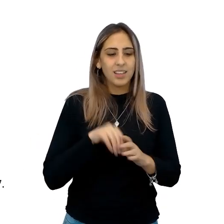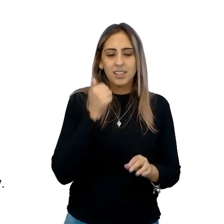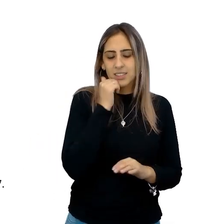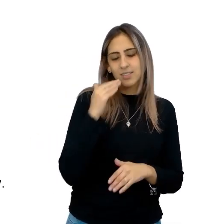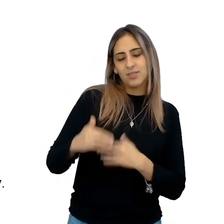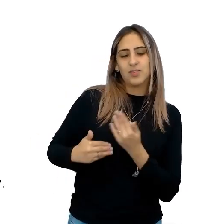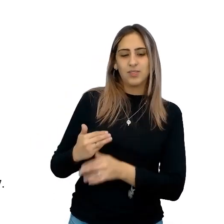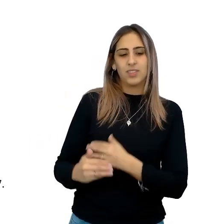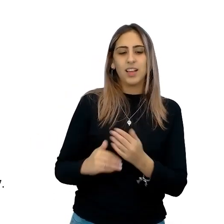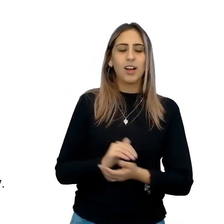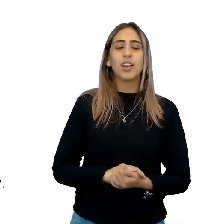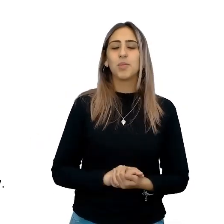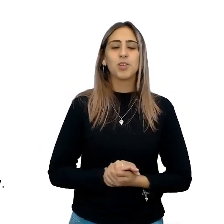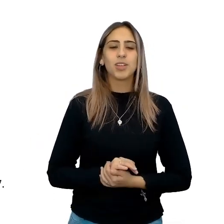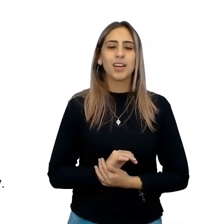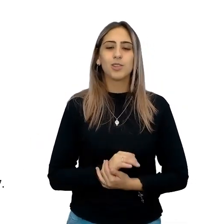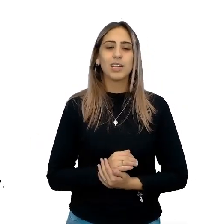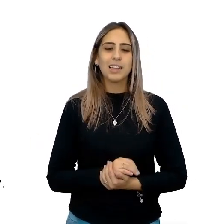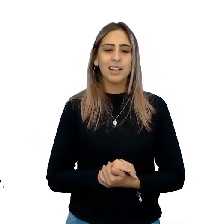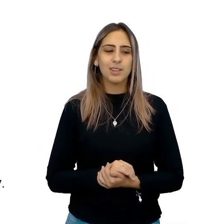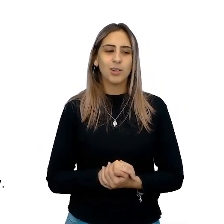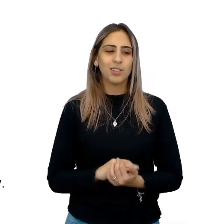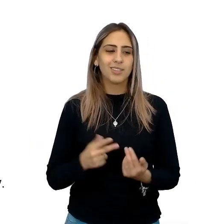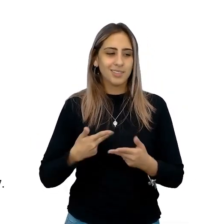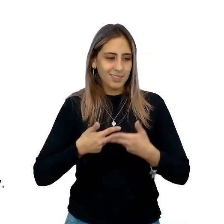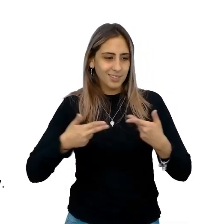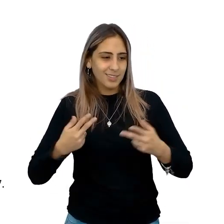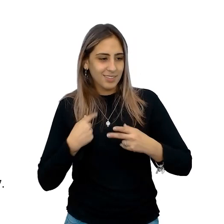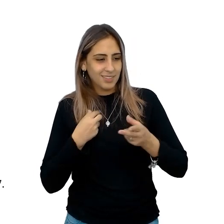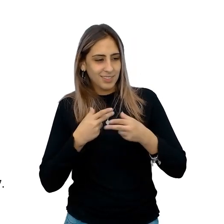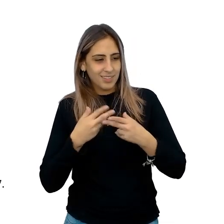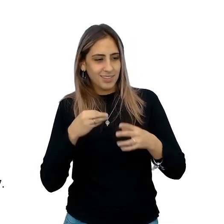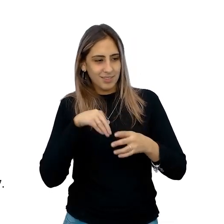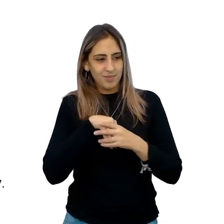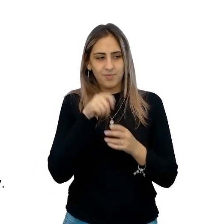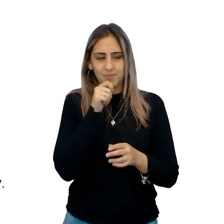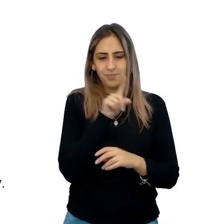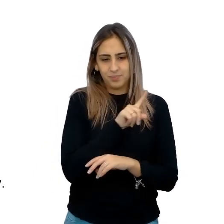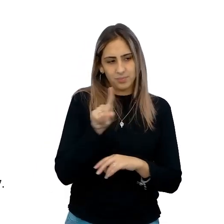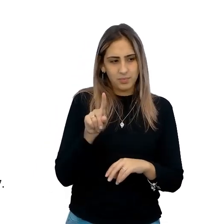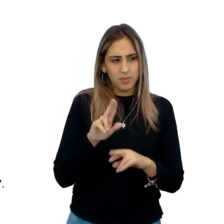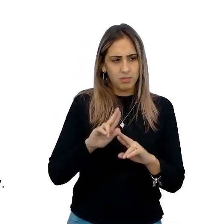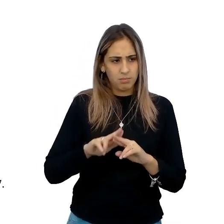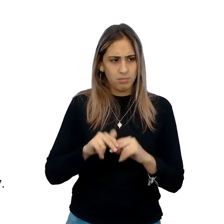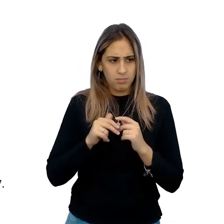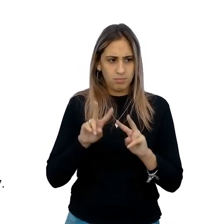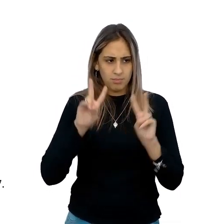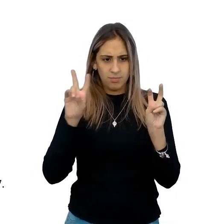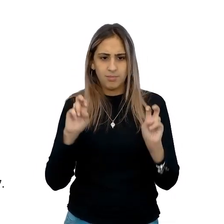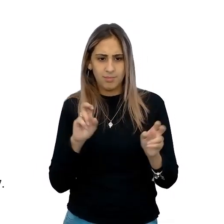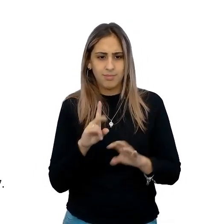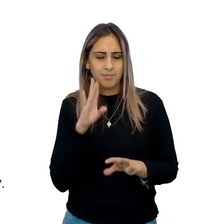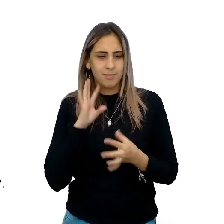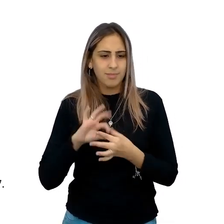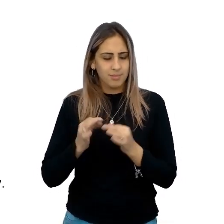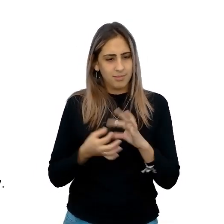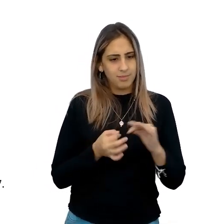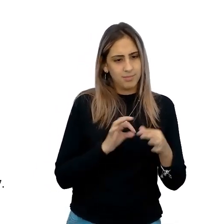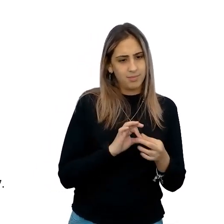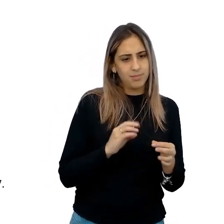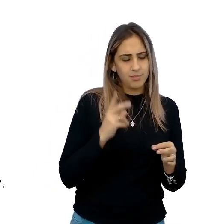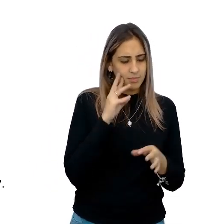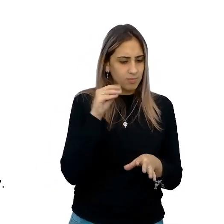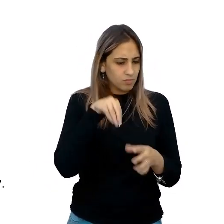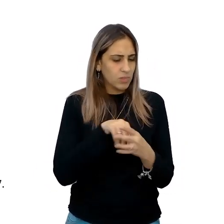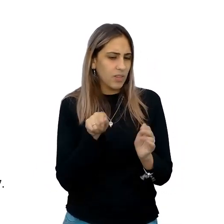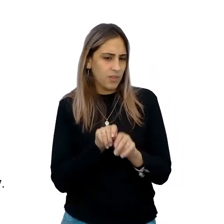produzida. Por que alguns conhecimentos científicos são aí desenvolvidos e outros ainda não? Então, tudo tem uma questão também aí do contexto que está sendo